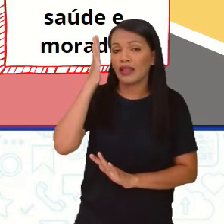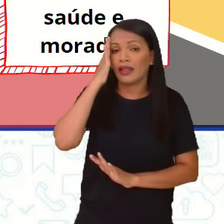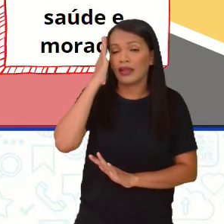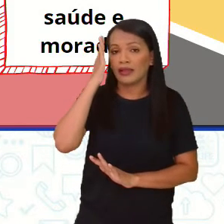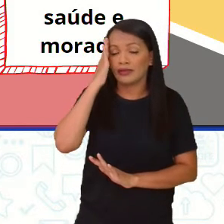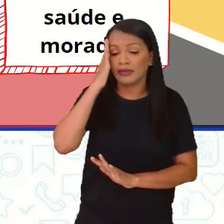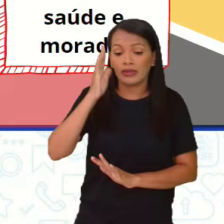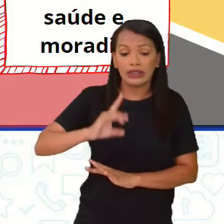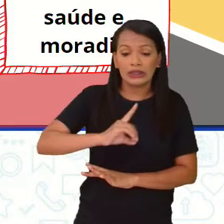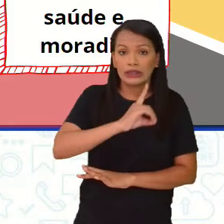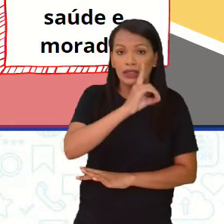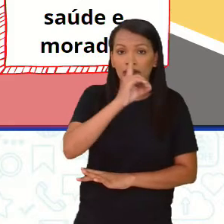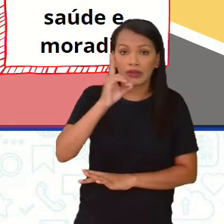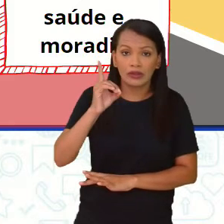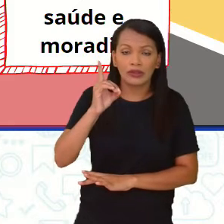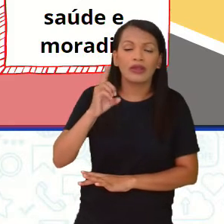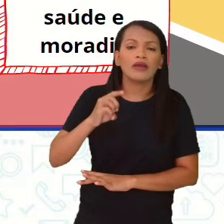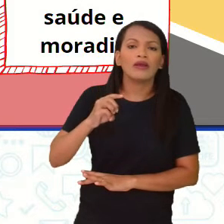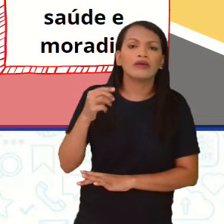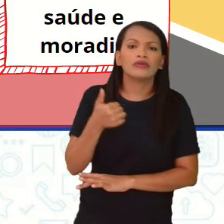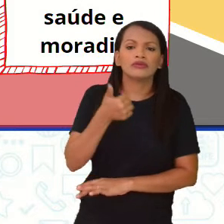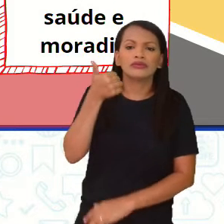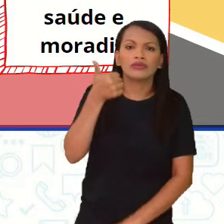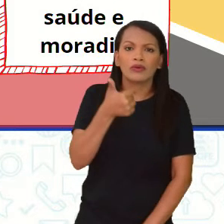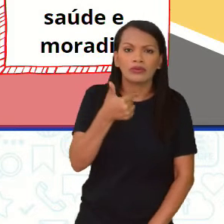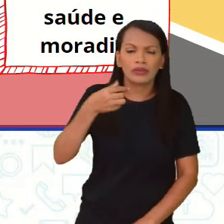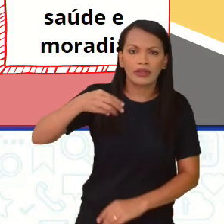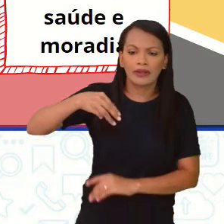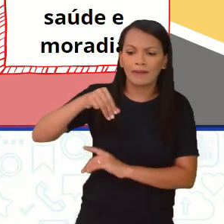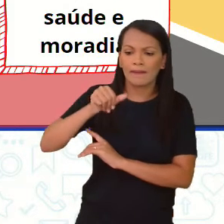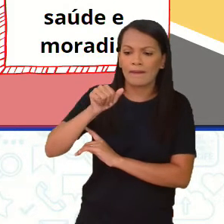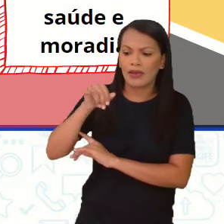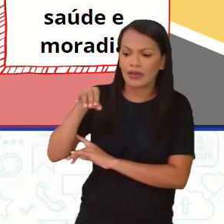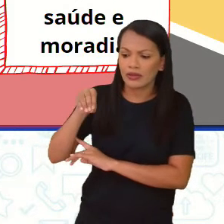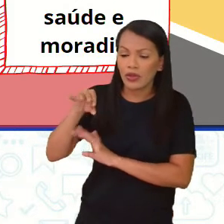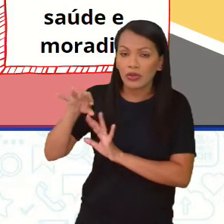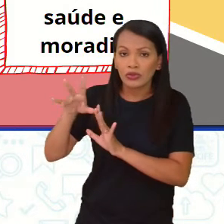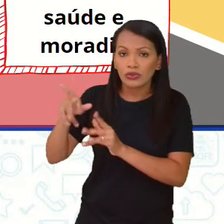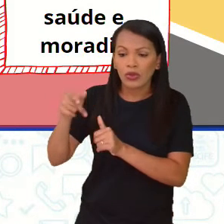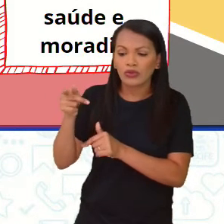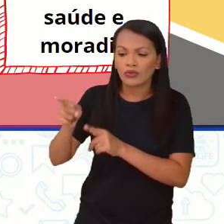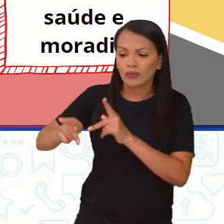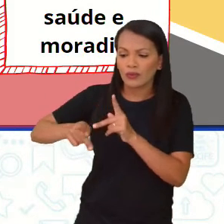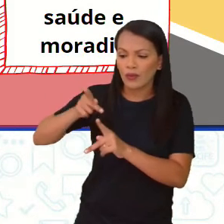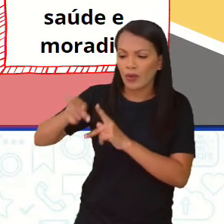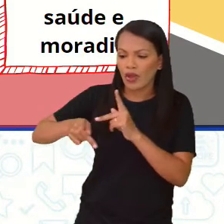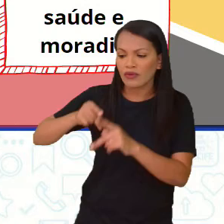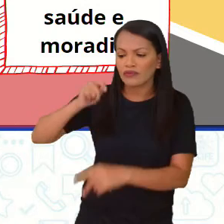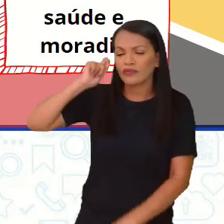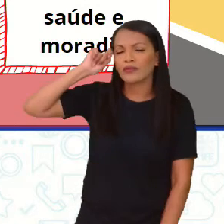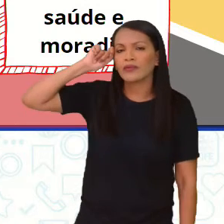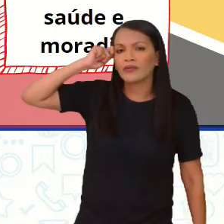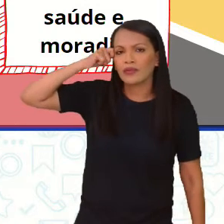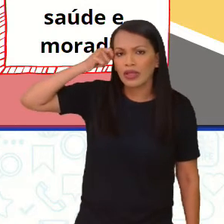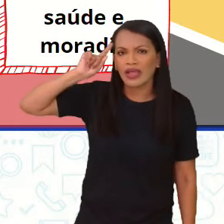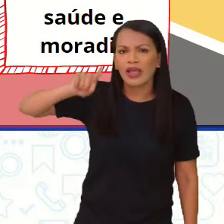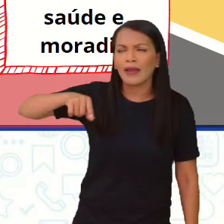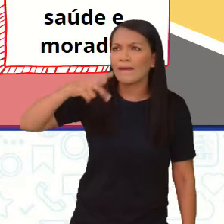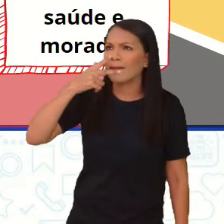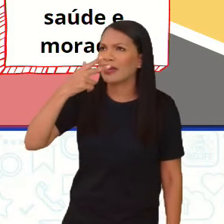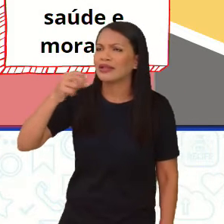dia 12 de maio de 1888, toda a população preta no Brasil era considerada